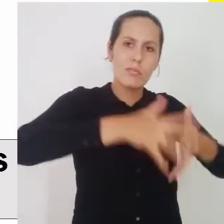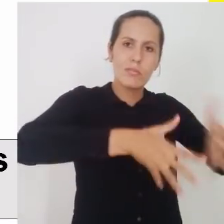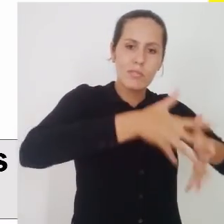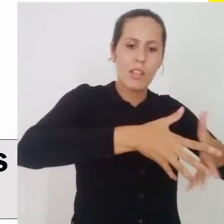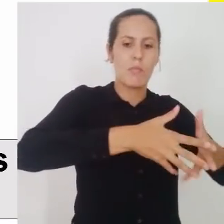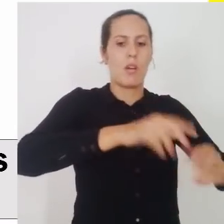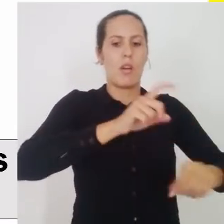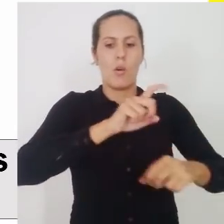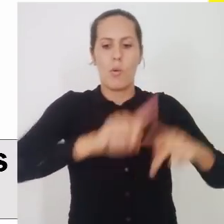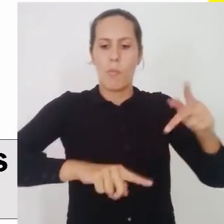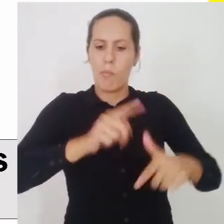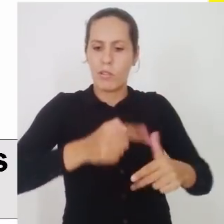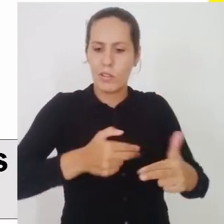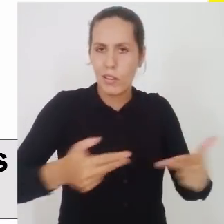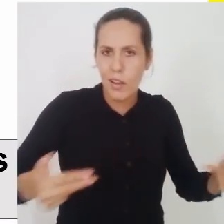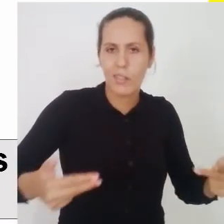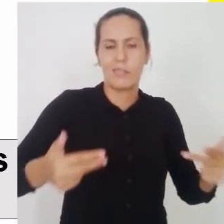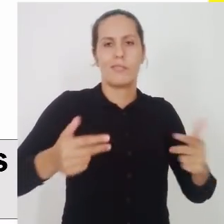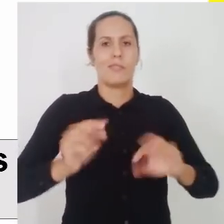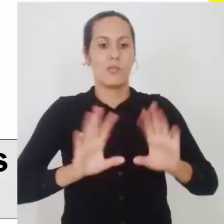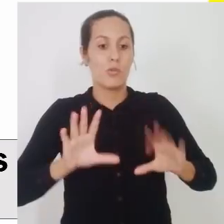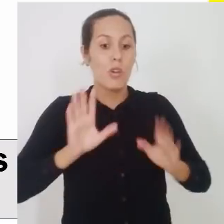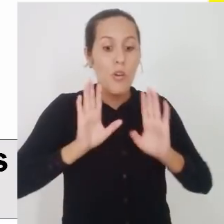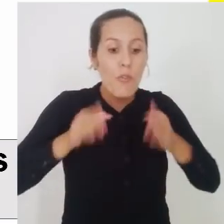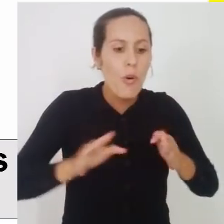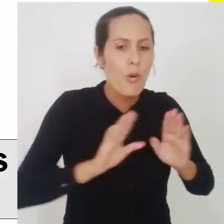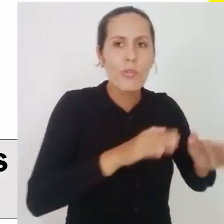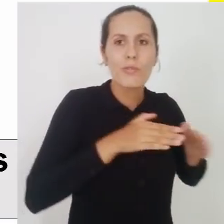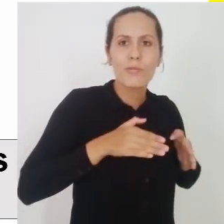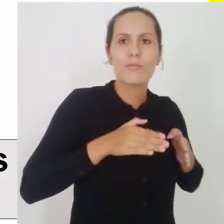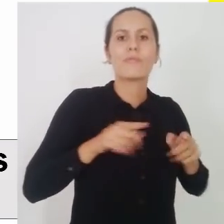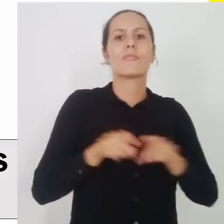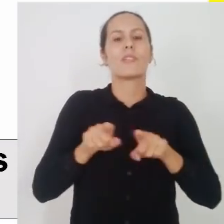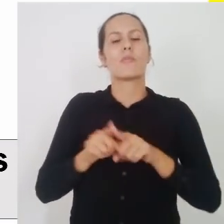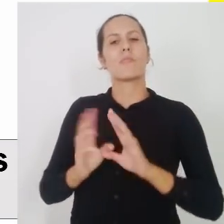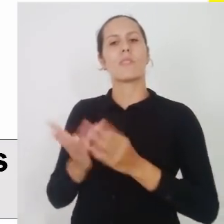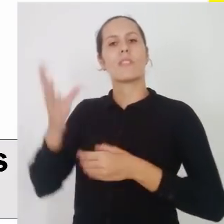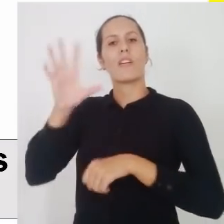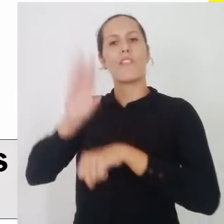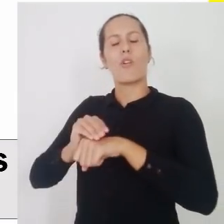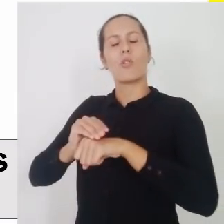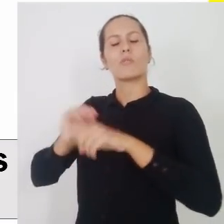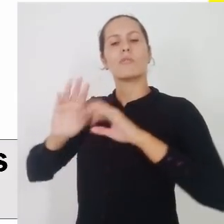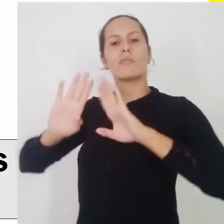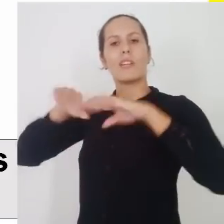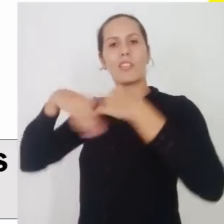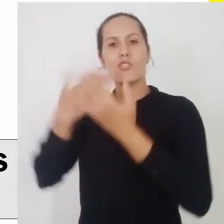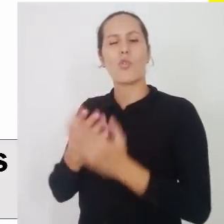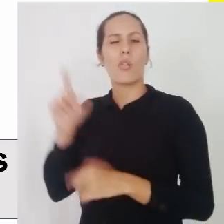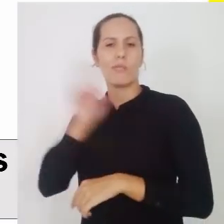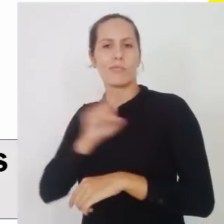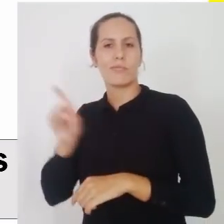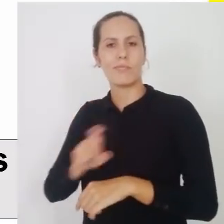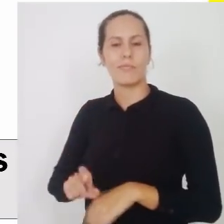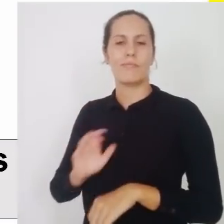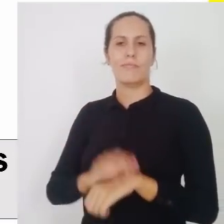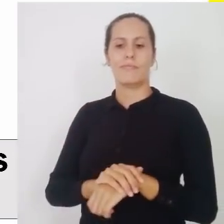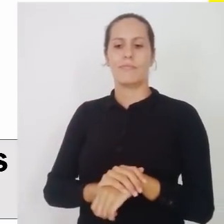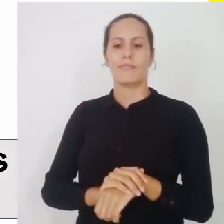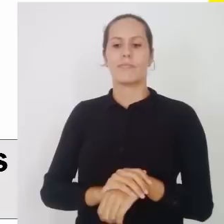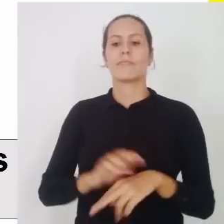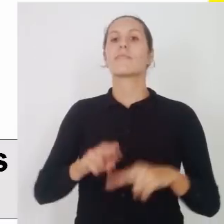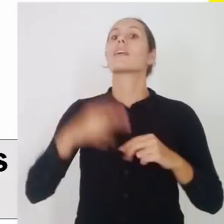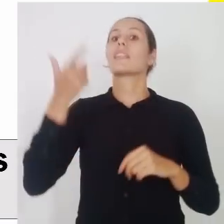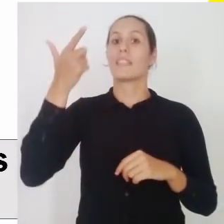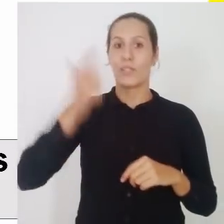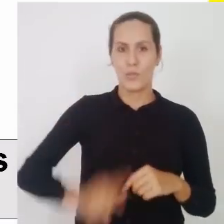uma vez, está presente no título, grafitagem na escola. Os fatos secundários ficam por conta da legenda. A gente descobre que é uma